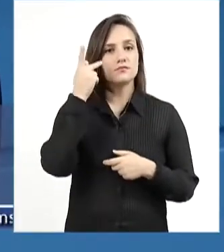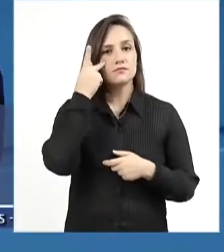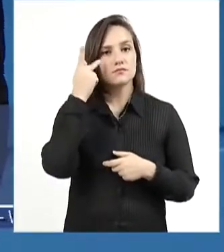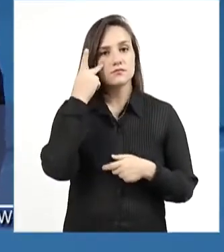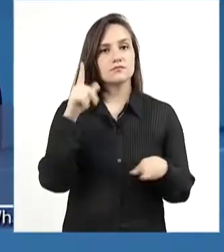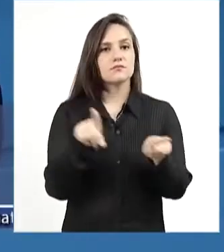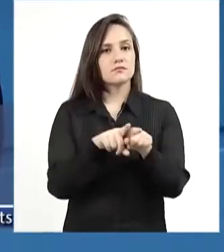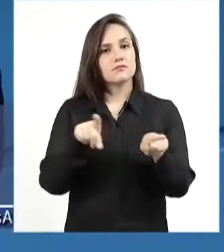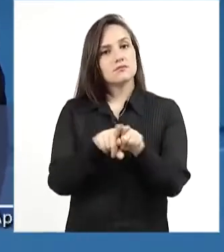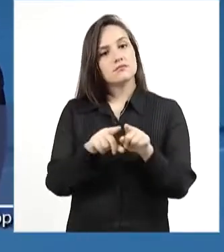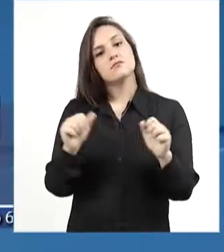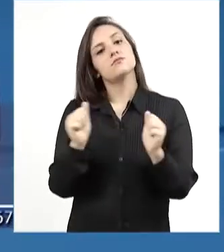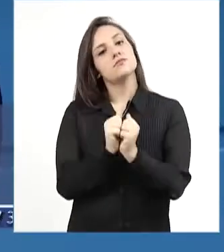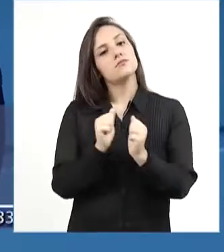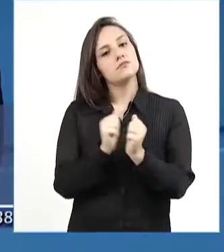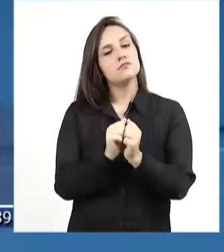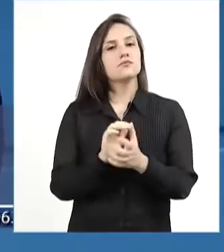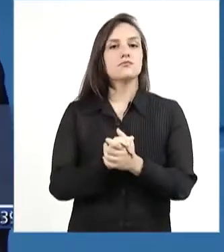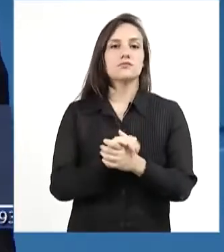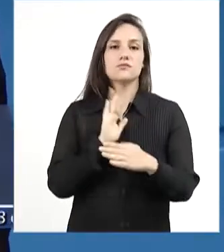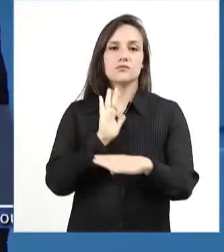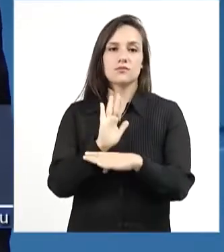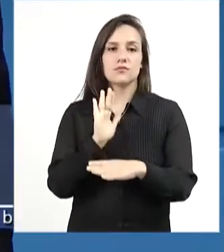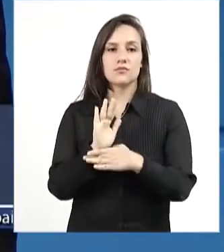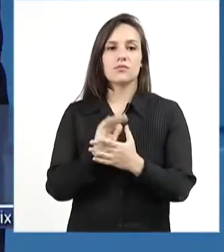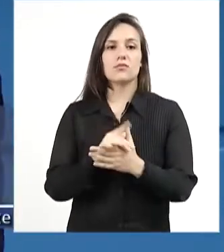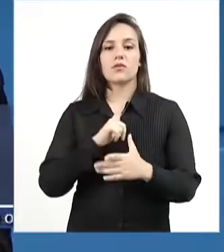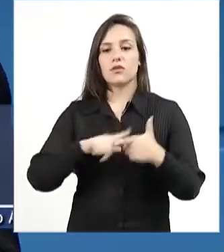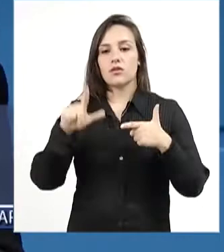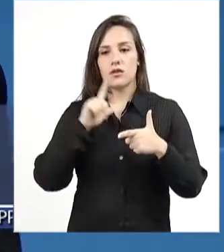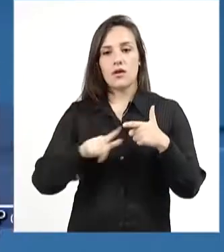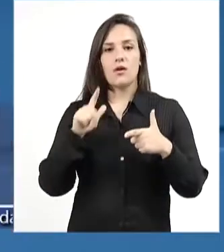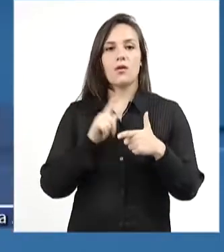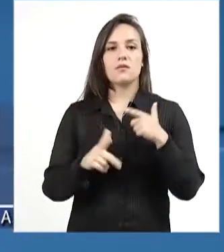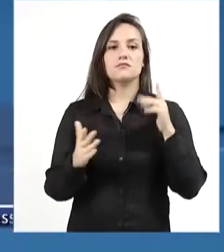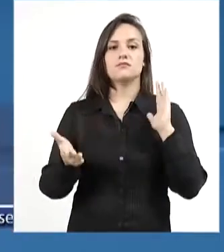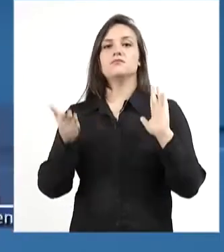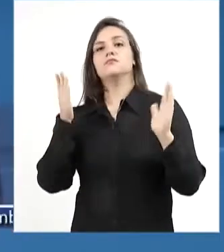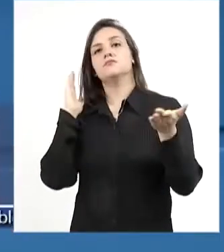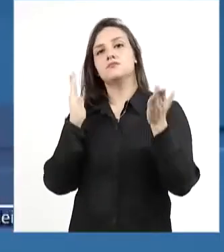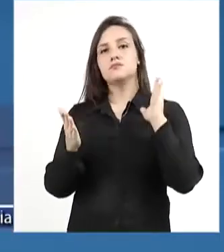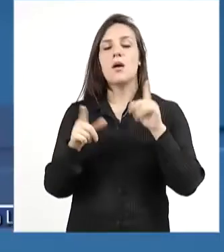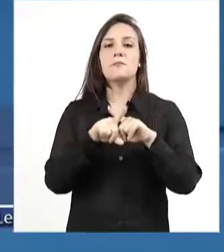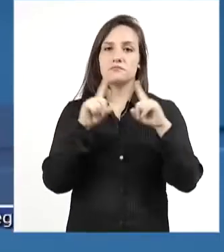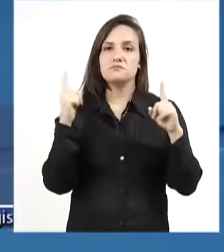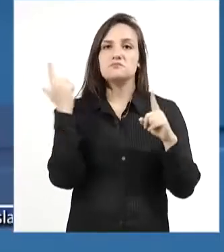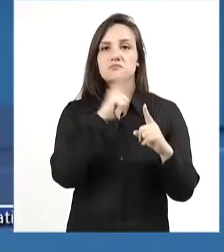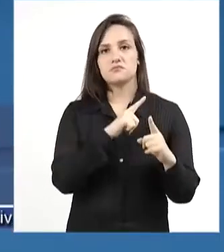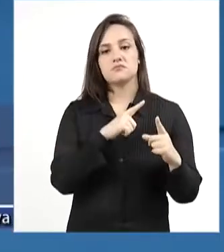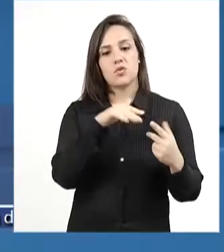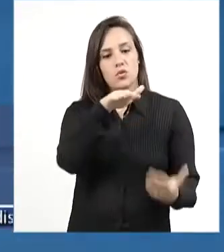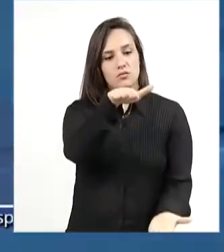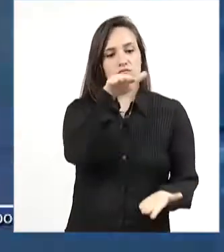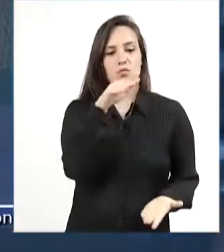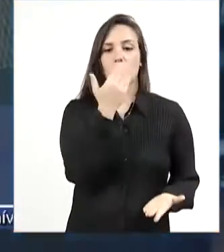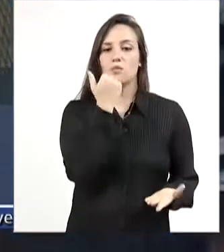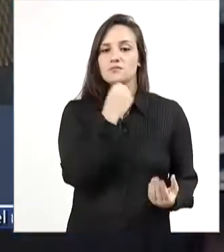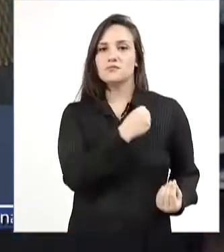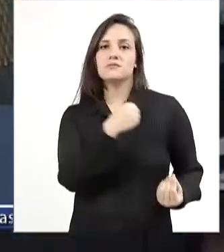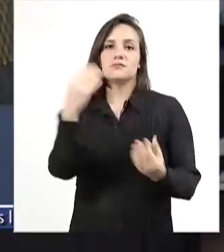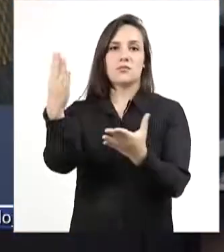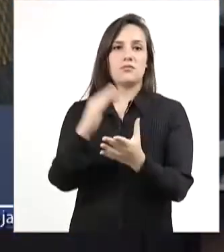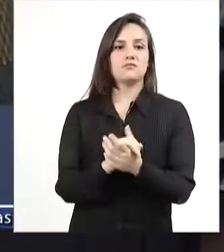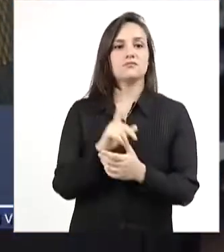lá, atolou o caminhão, tivemos que empurrar, mas, enfim, no final, as cestas foram entregues para os nossos irmãos, que um